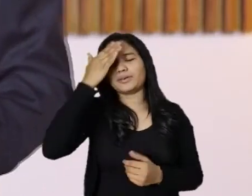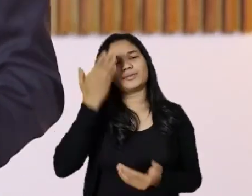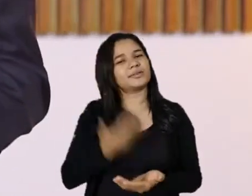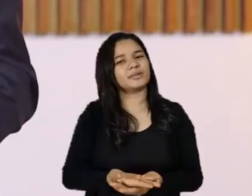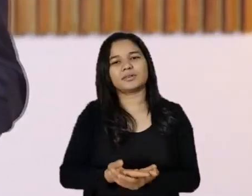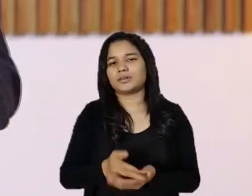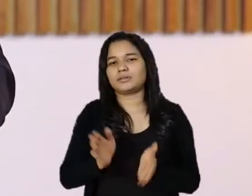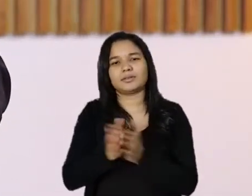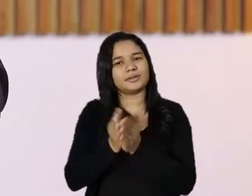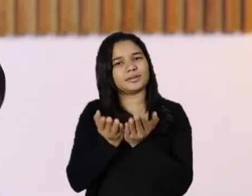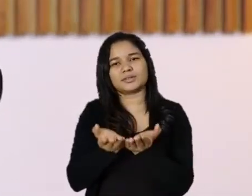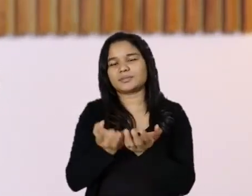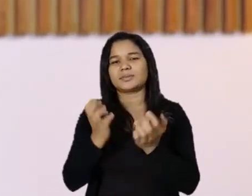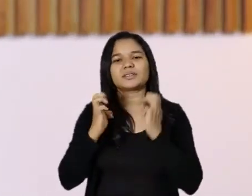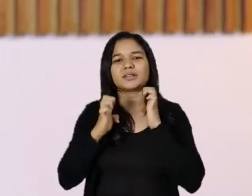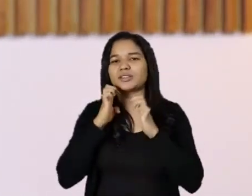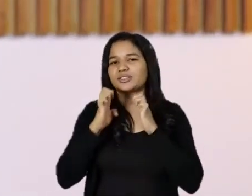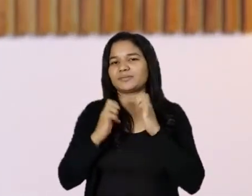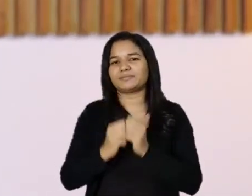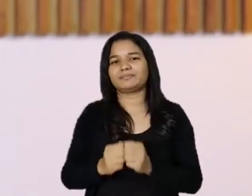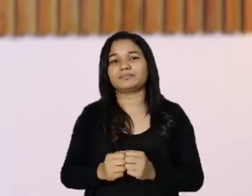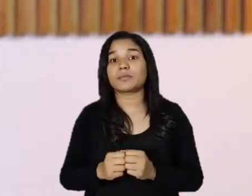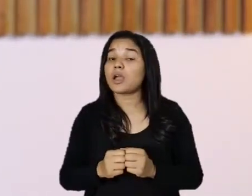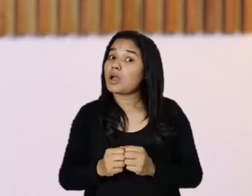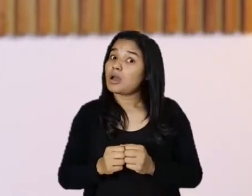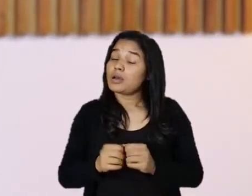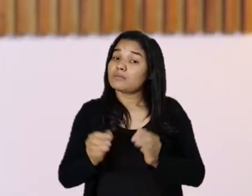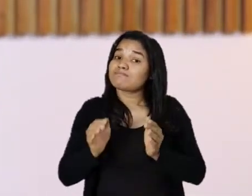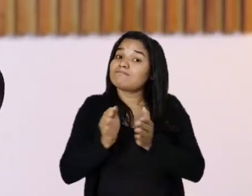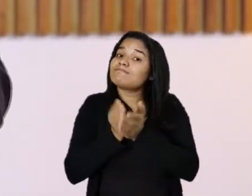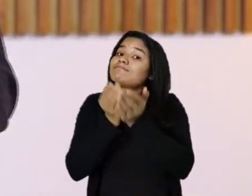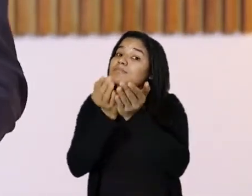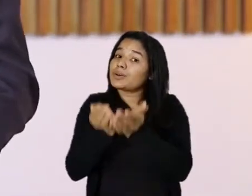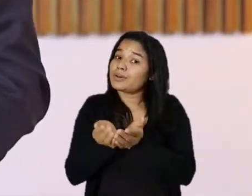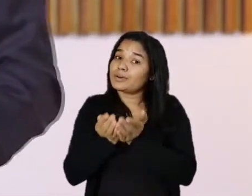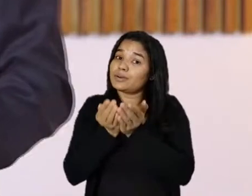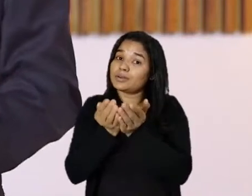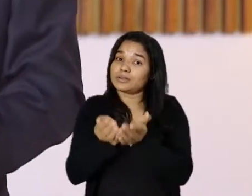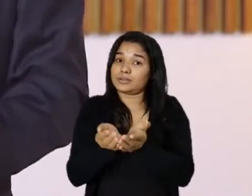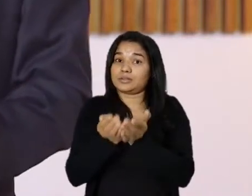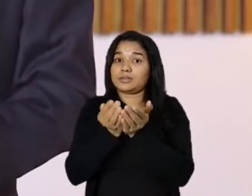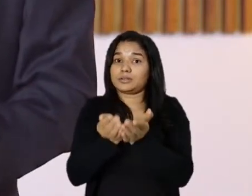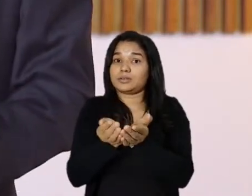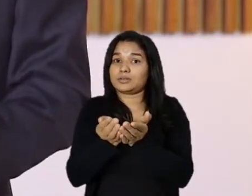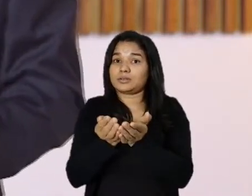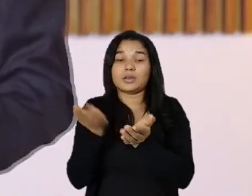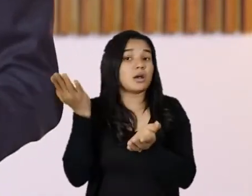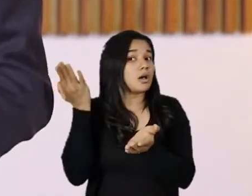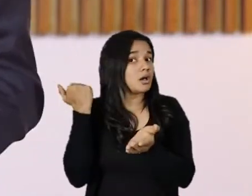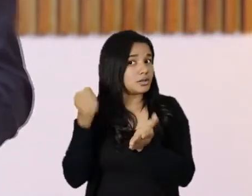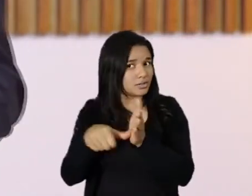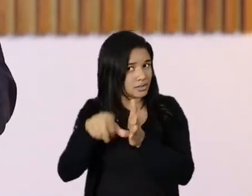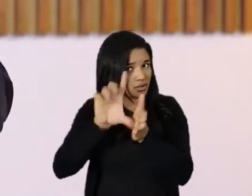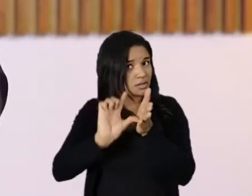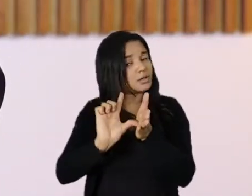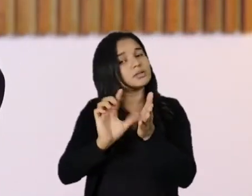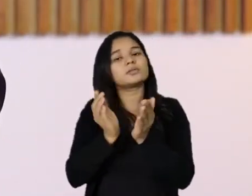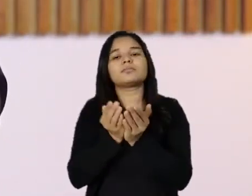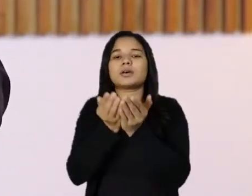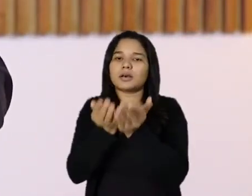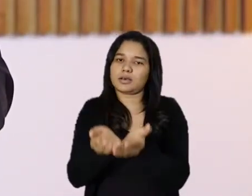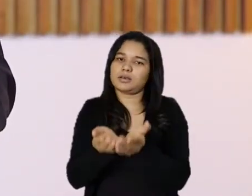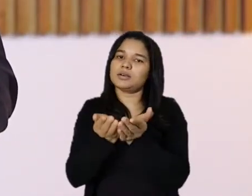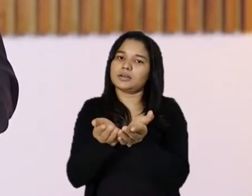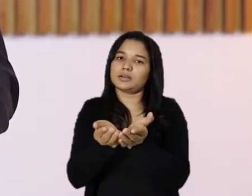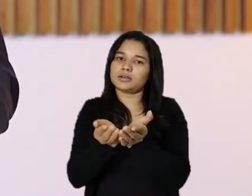que após a arca ter sido fechada, melhor, antes da arca ter sido fechada e antes de Noé entrar, houve muitas evidências